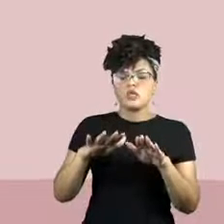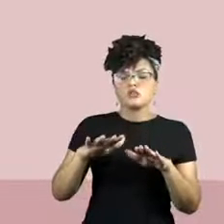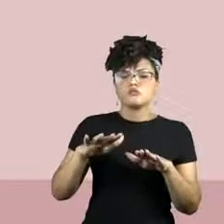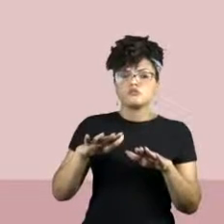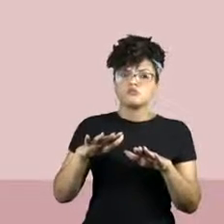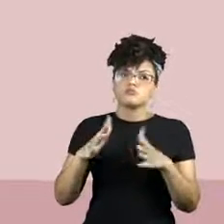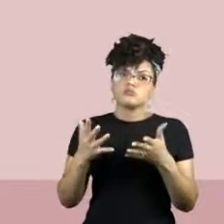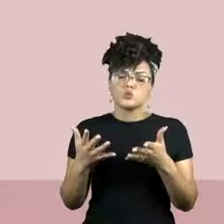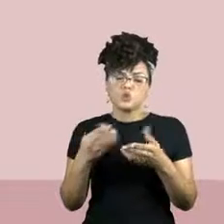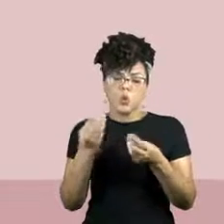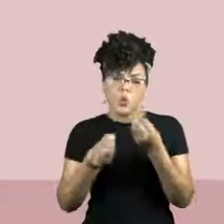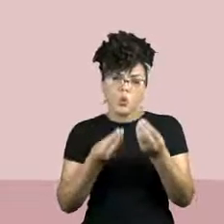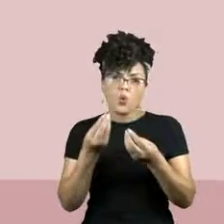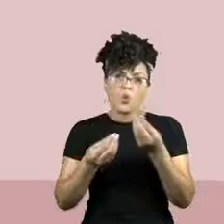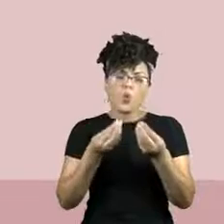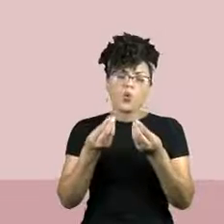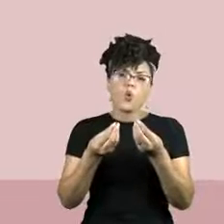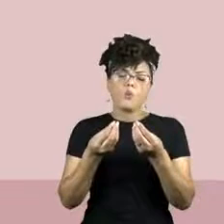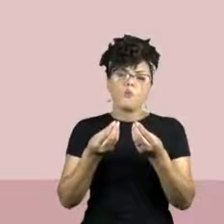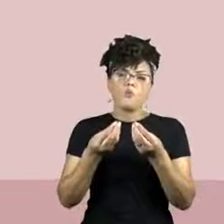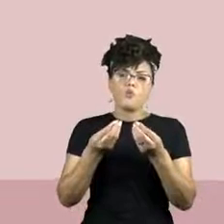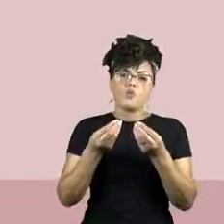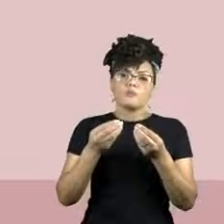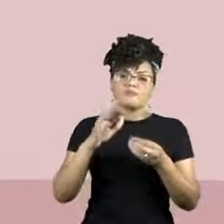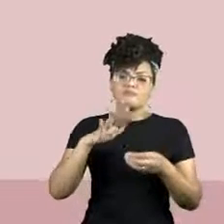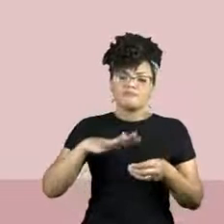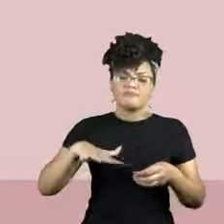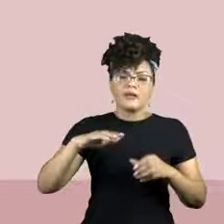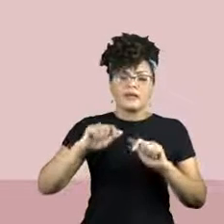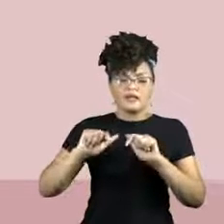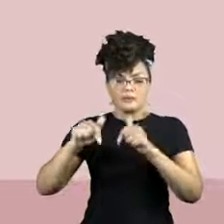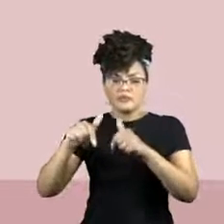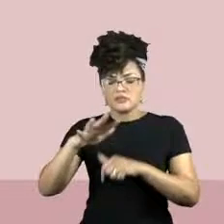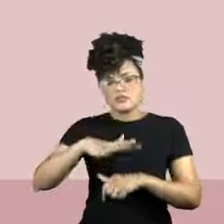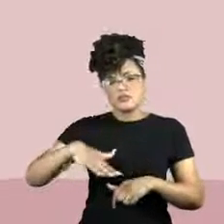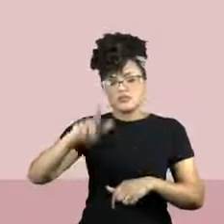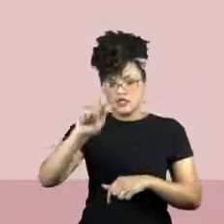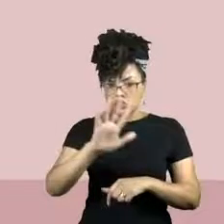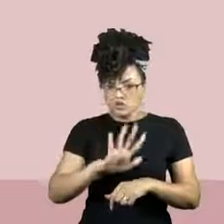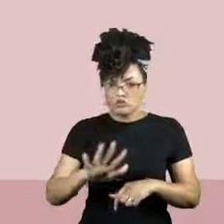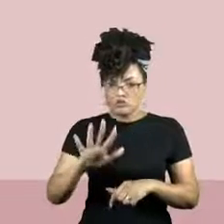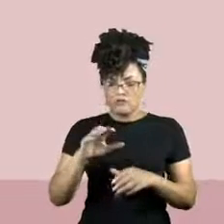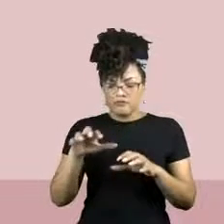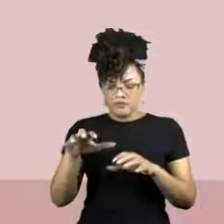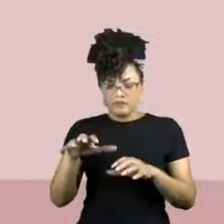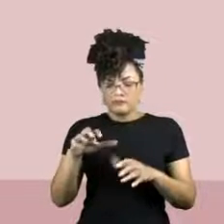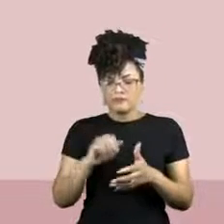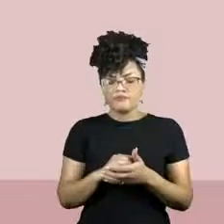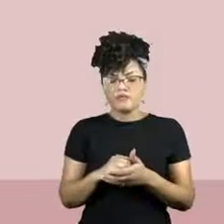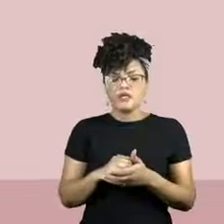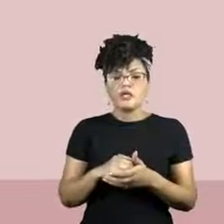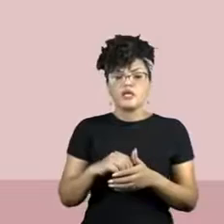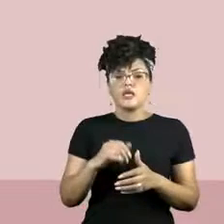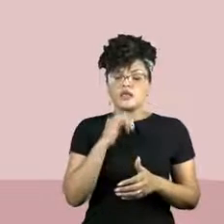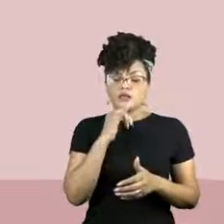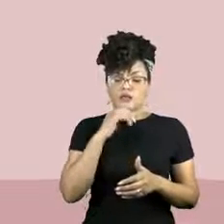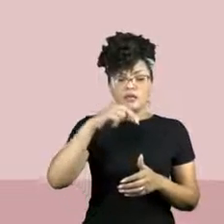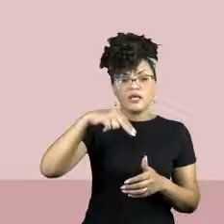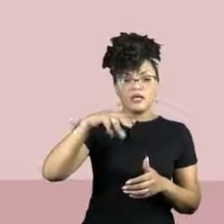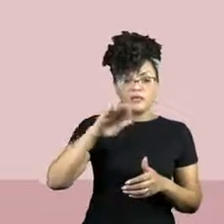você terá que enfrentar. Tá? Como exemplo, eu trouxe aqui o exemplo da NBR, tá? A